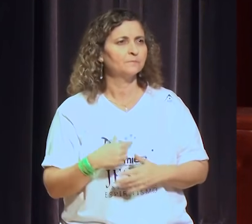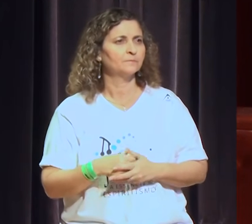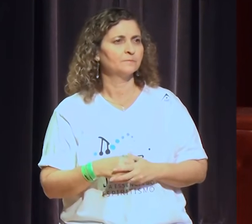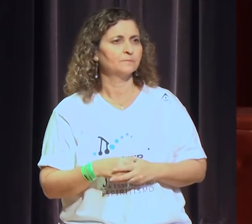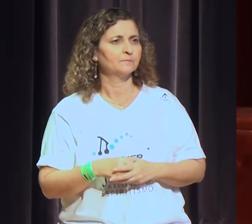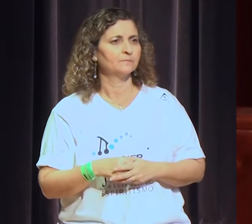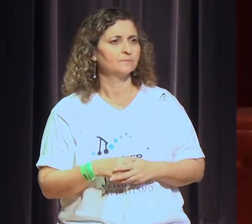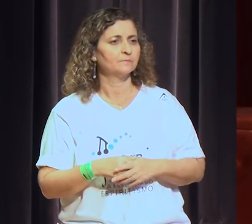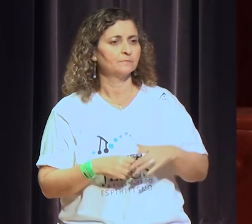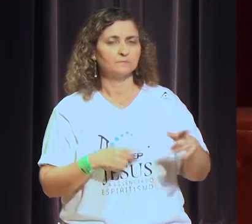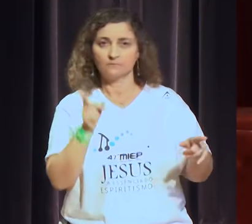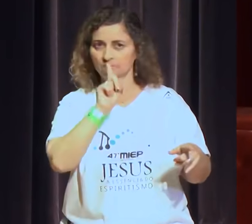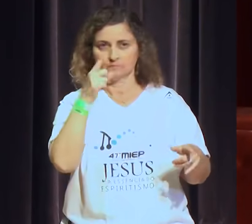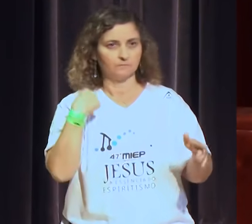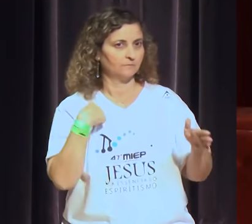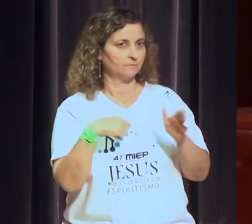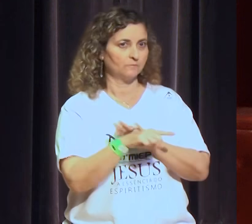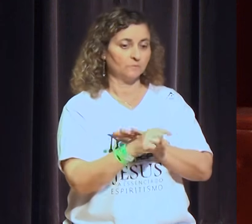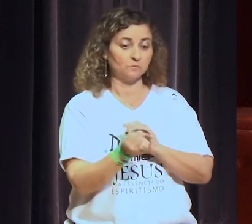quantos.